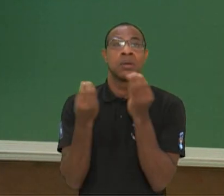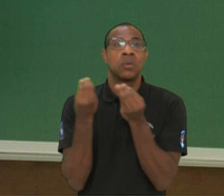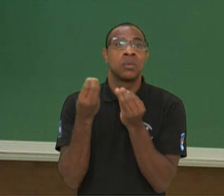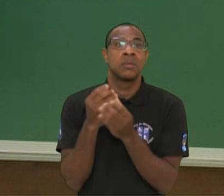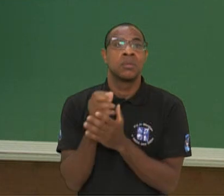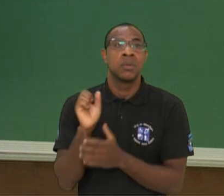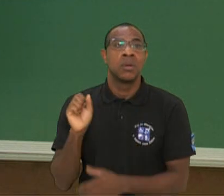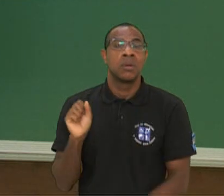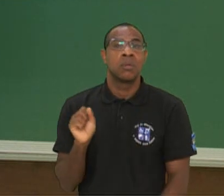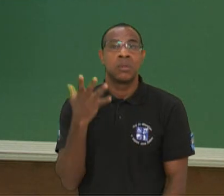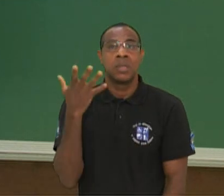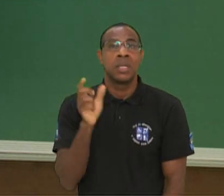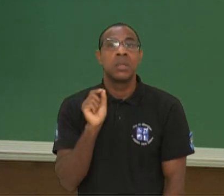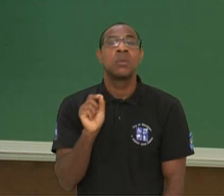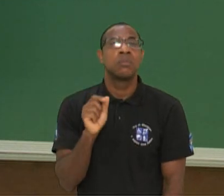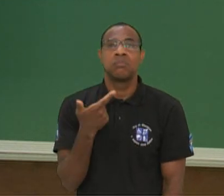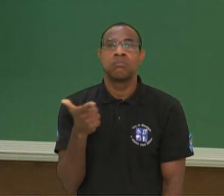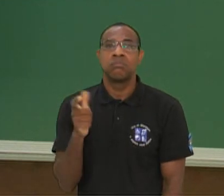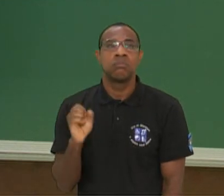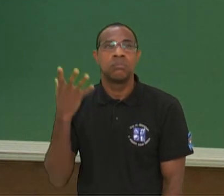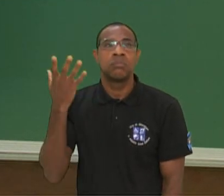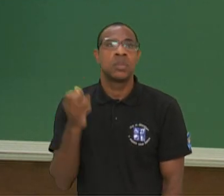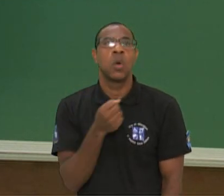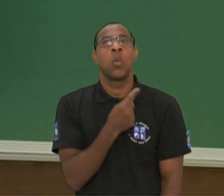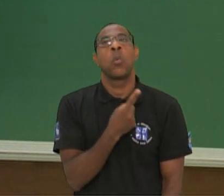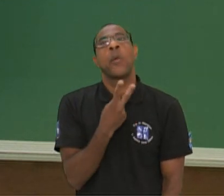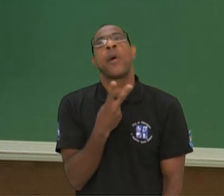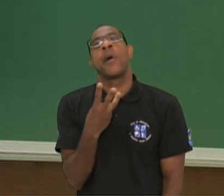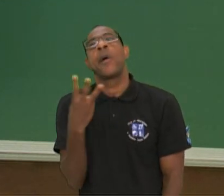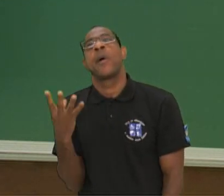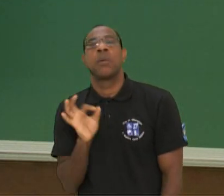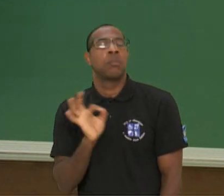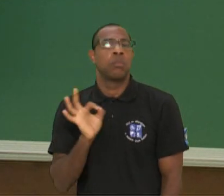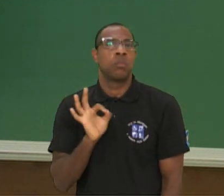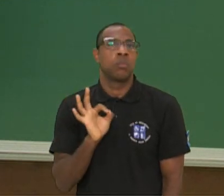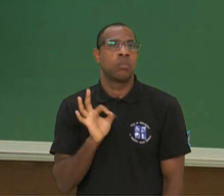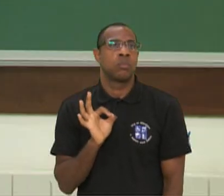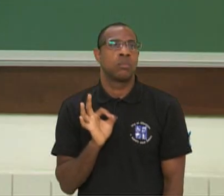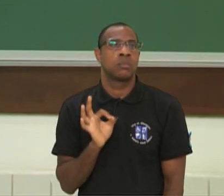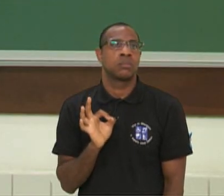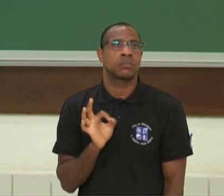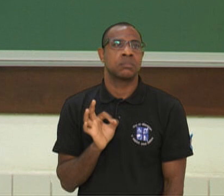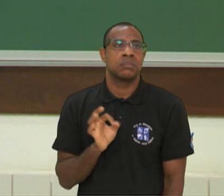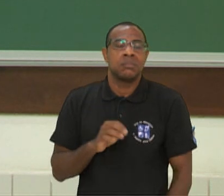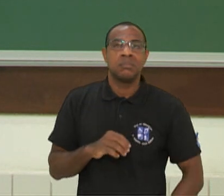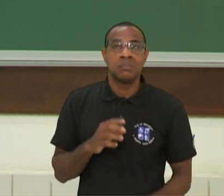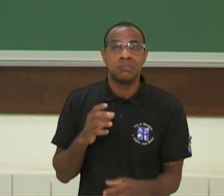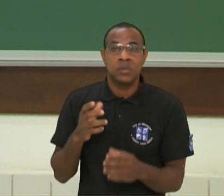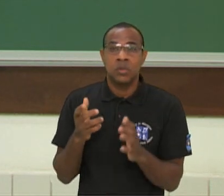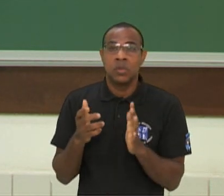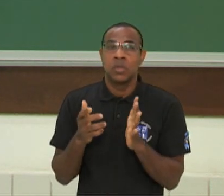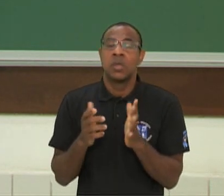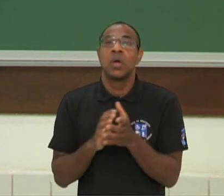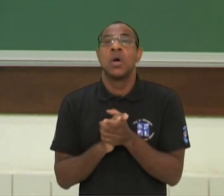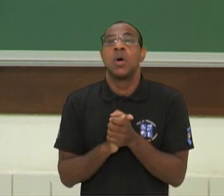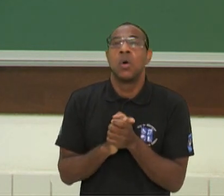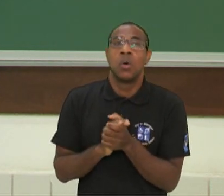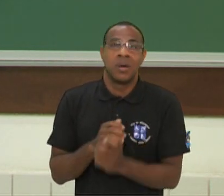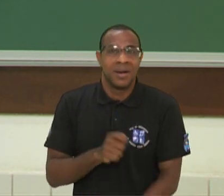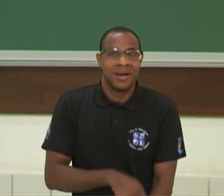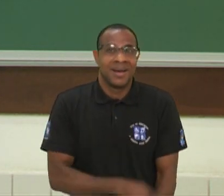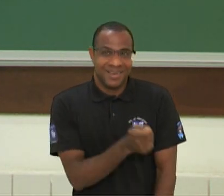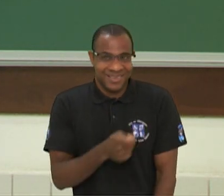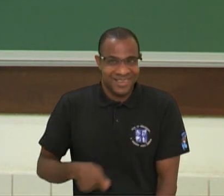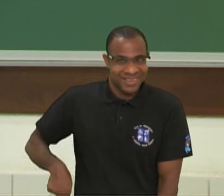não acontece de maneira a contar 1, 2, 3, 4. Na origem do tênis, utilizava-se como